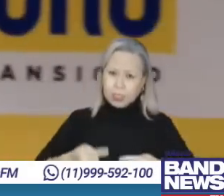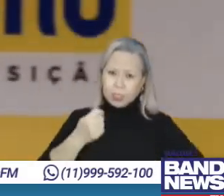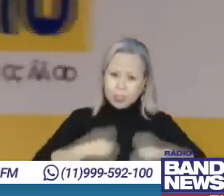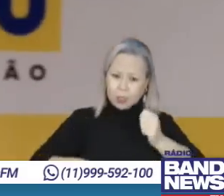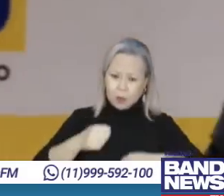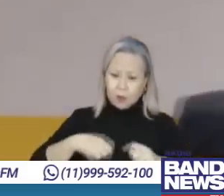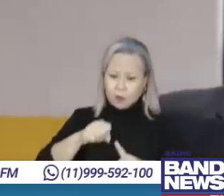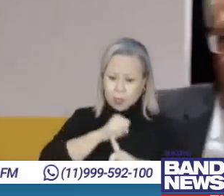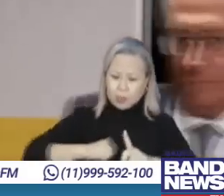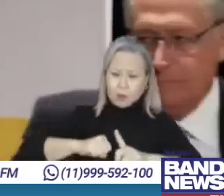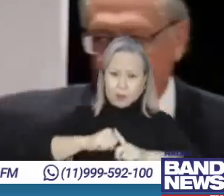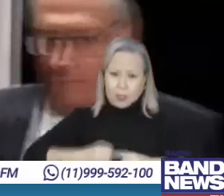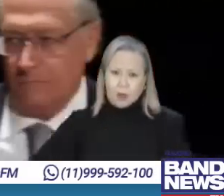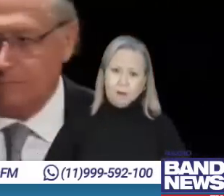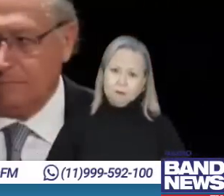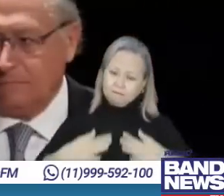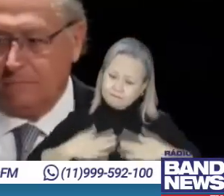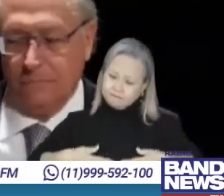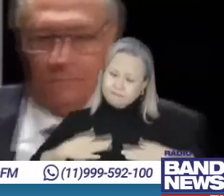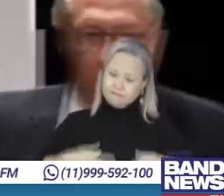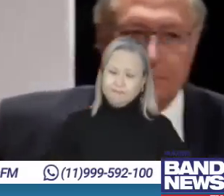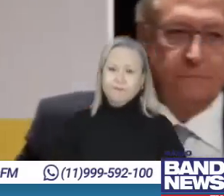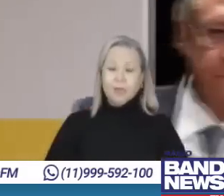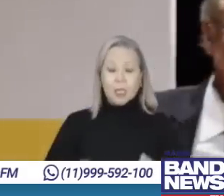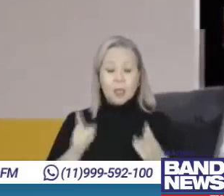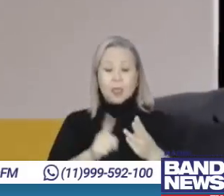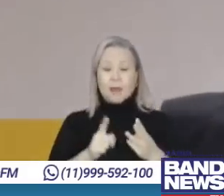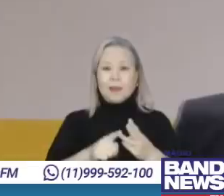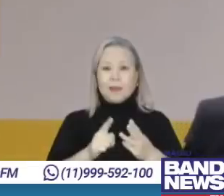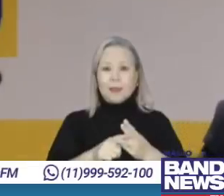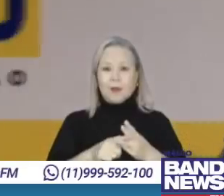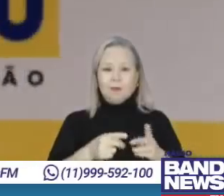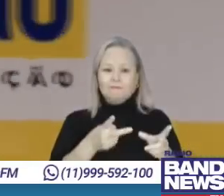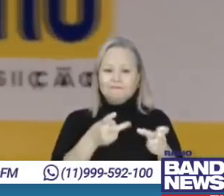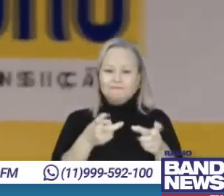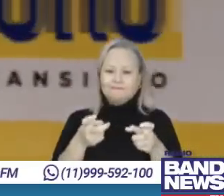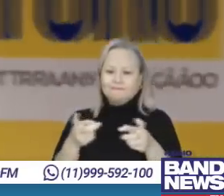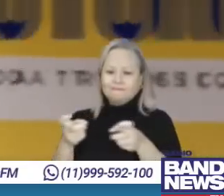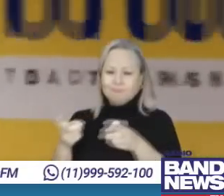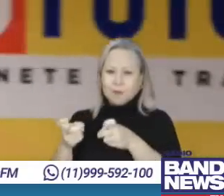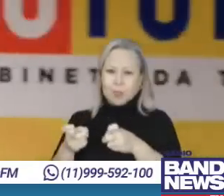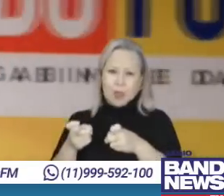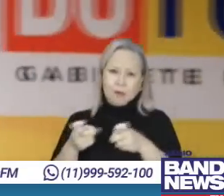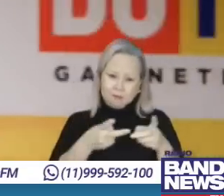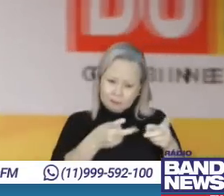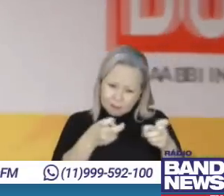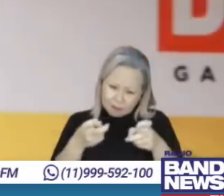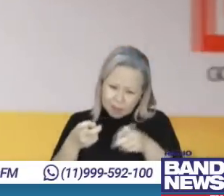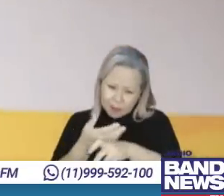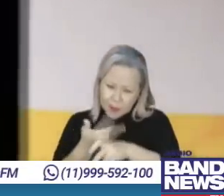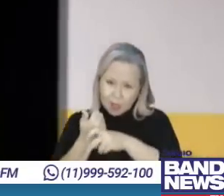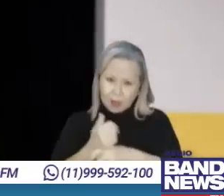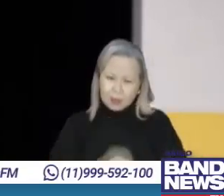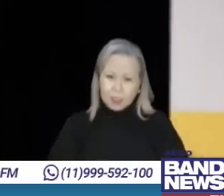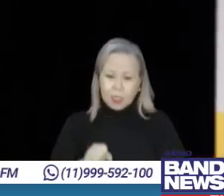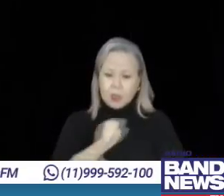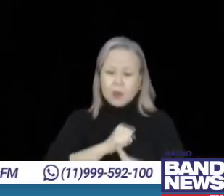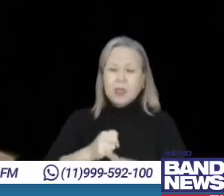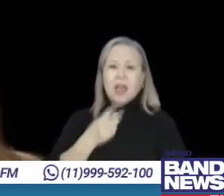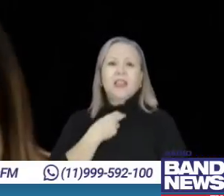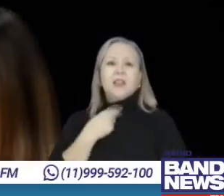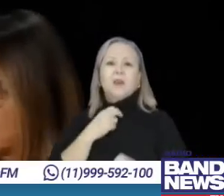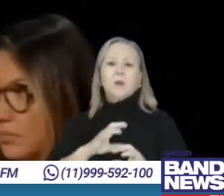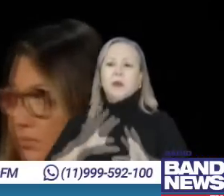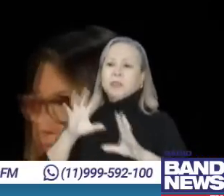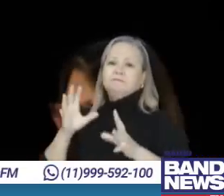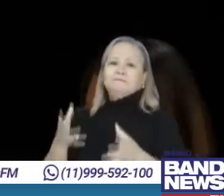social. Terceira, a questão da previsibilidade. A sociedade não pode ser pega